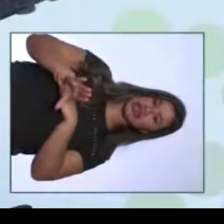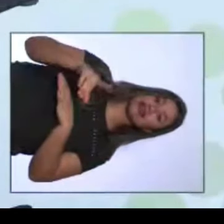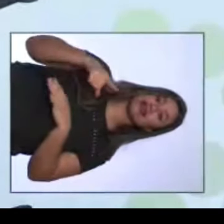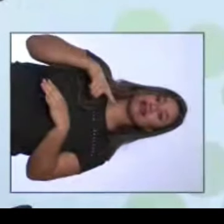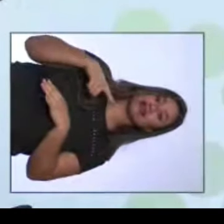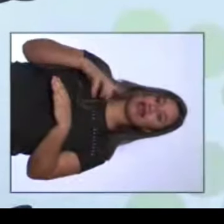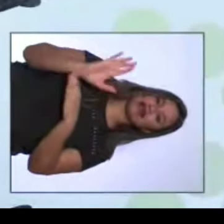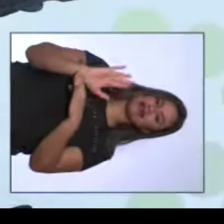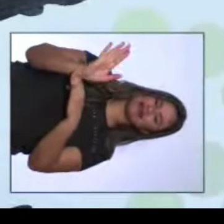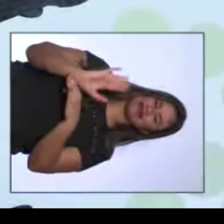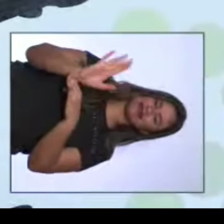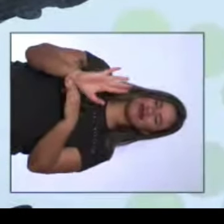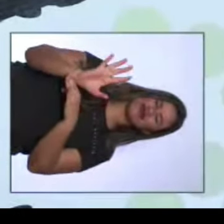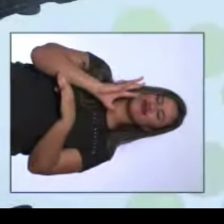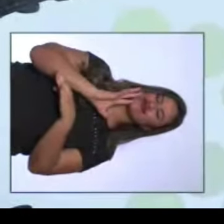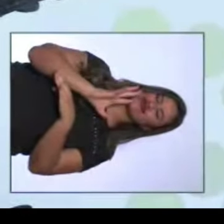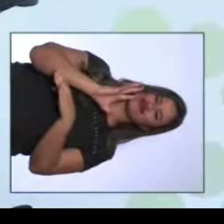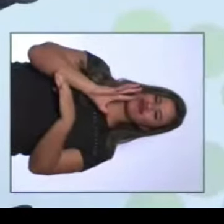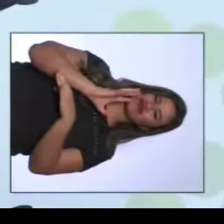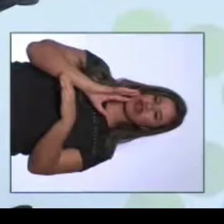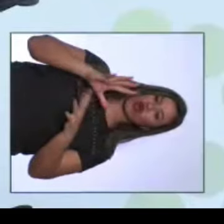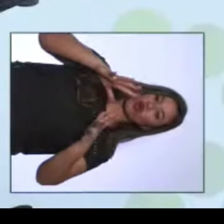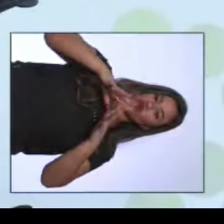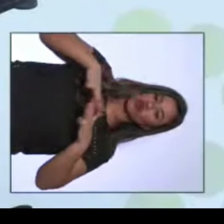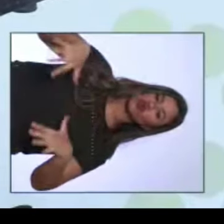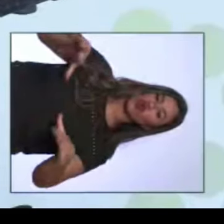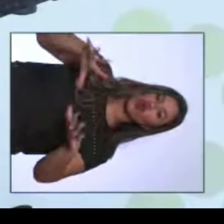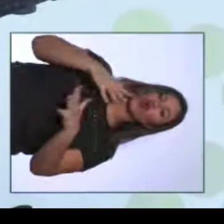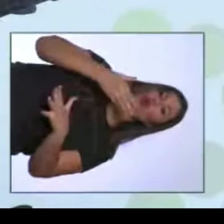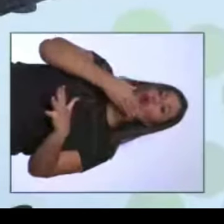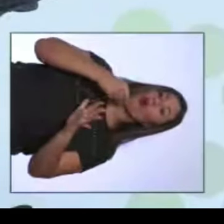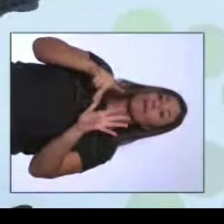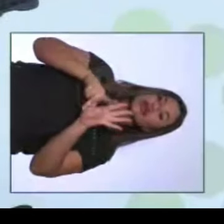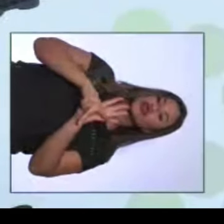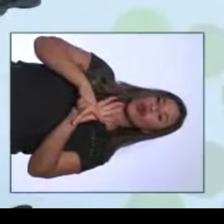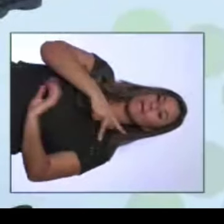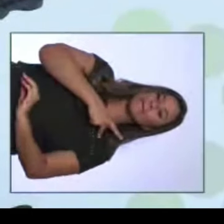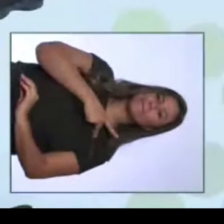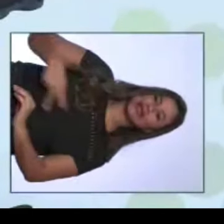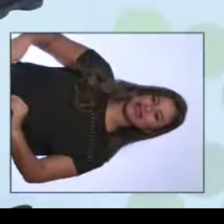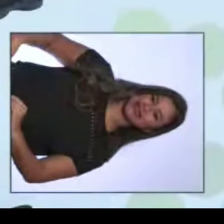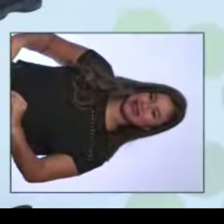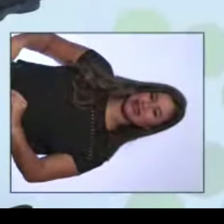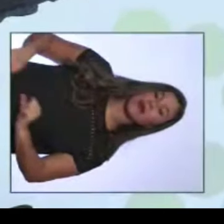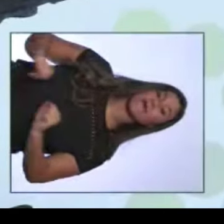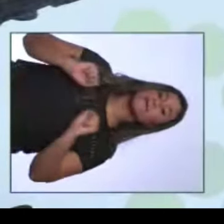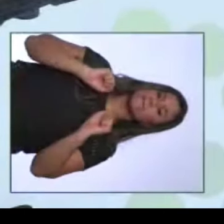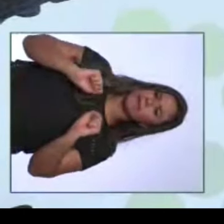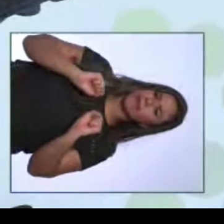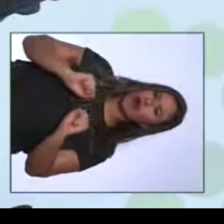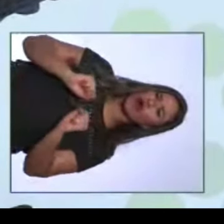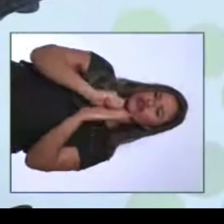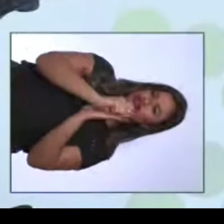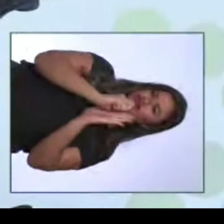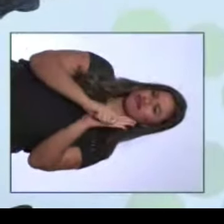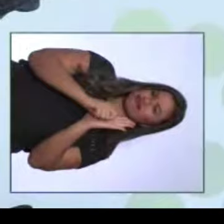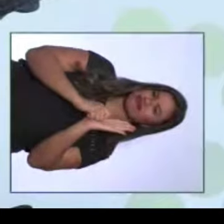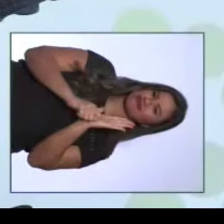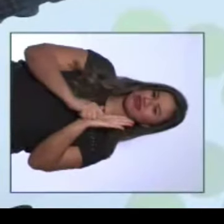filme bem interessante chamado Todos os Homens do Presidente, tá aí. Se é para anotar alguma coisa, anota essa indicação. Todos os